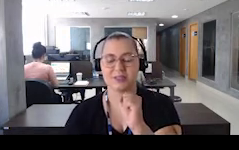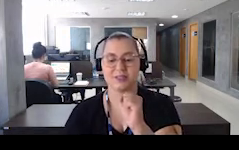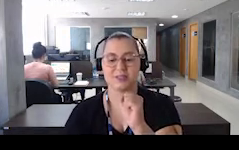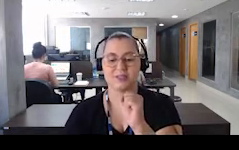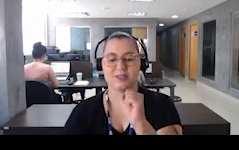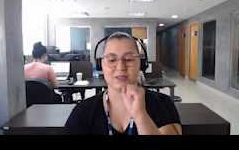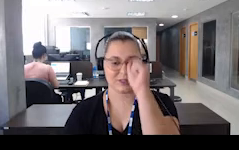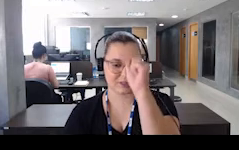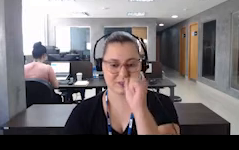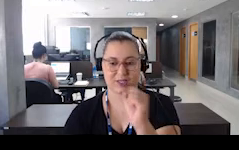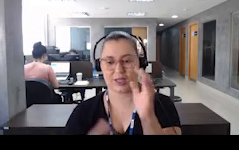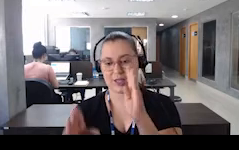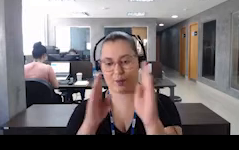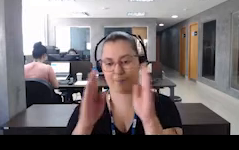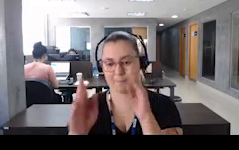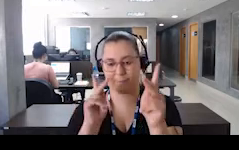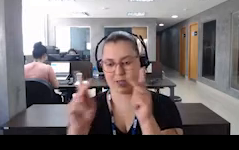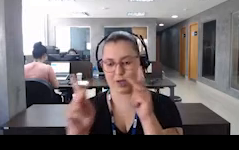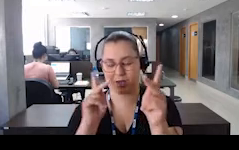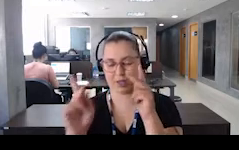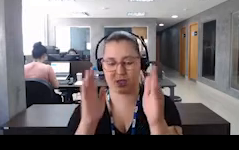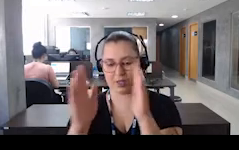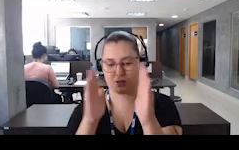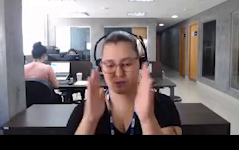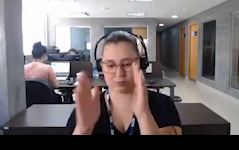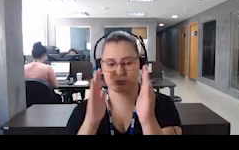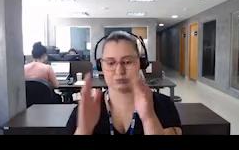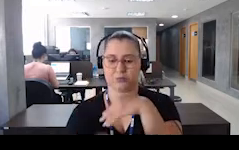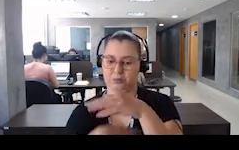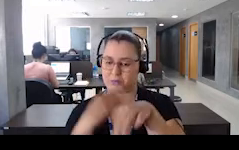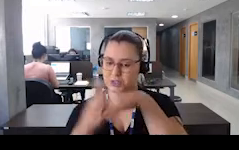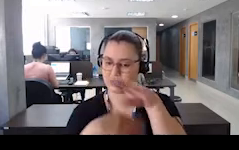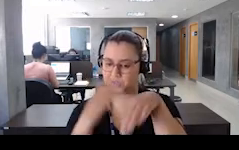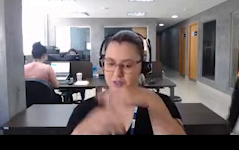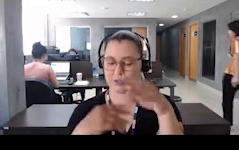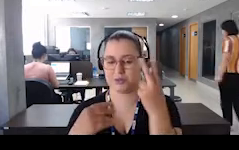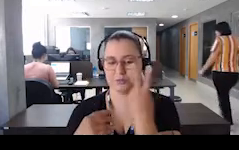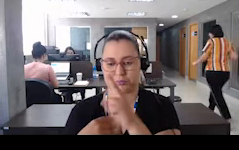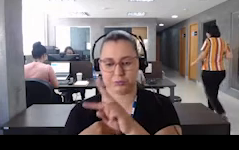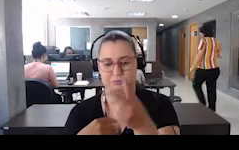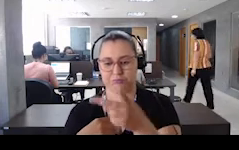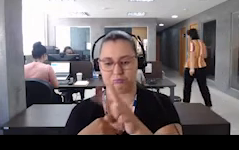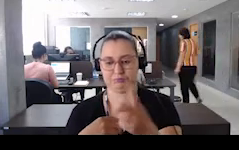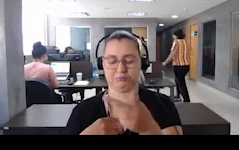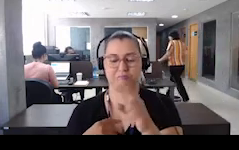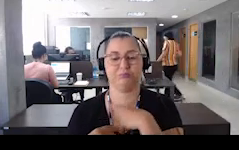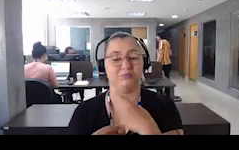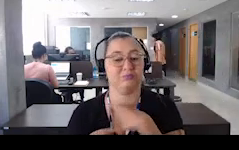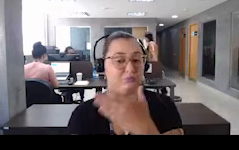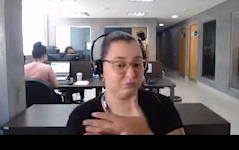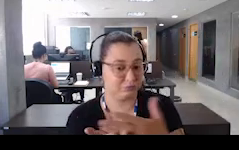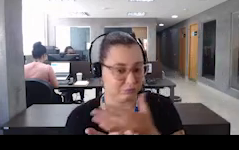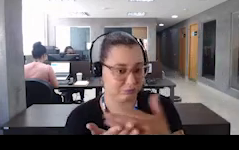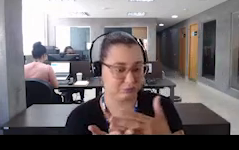associação em série, associação em paralelo, associação mista, né? Então, aqui